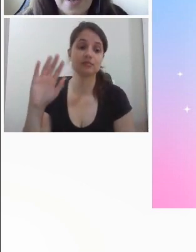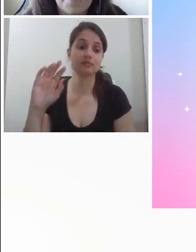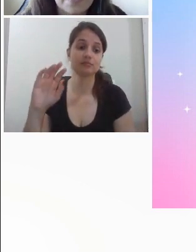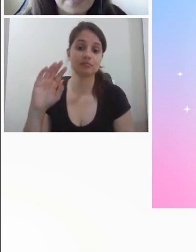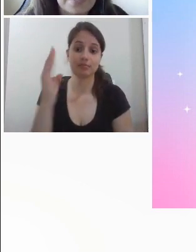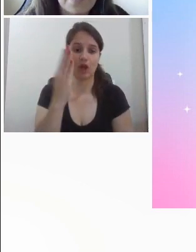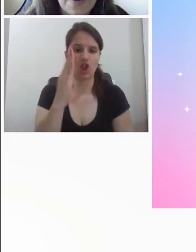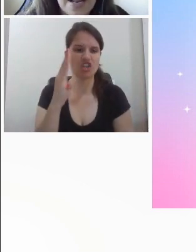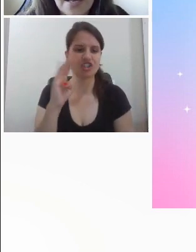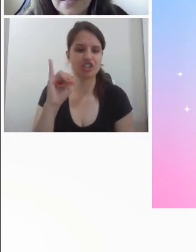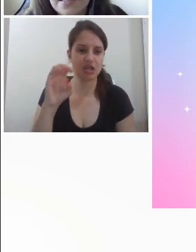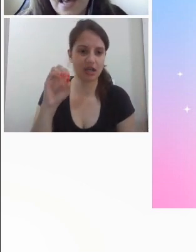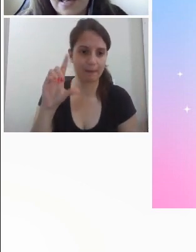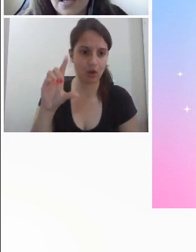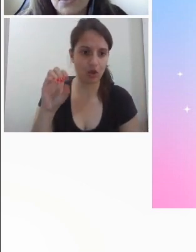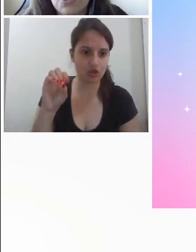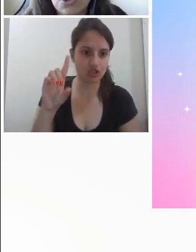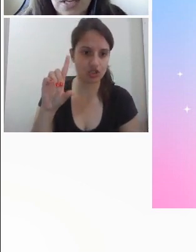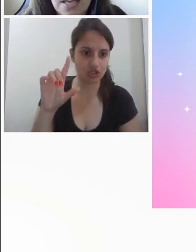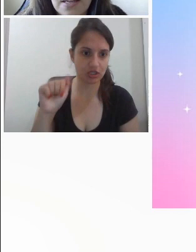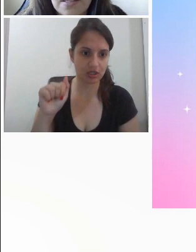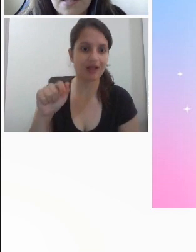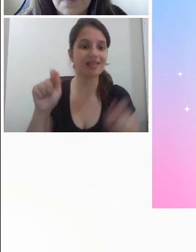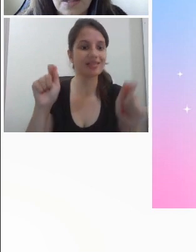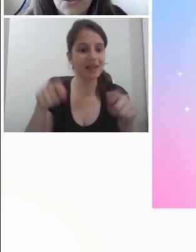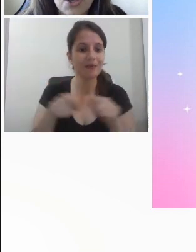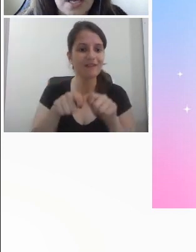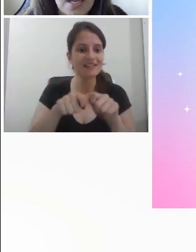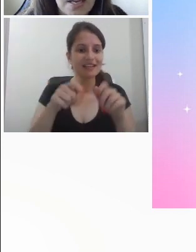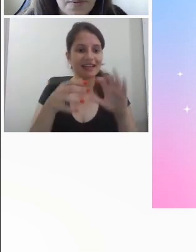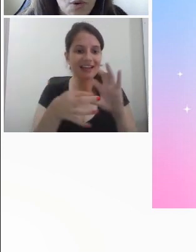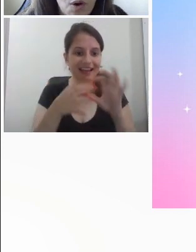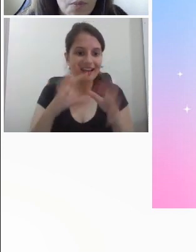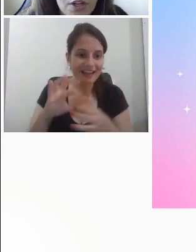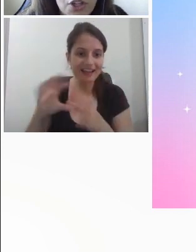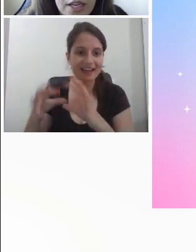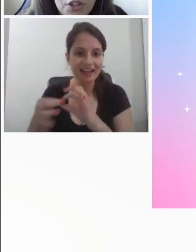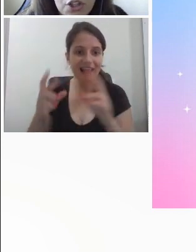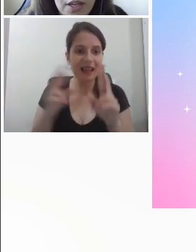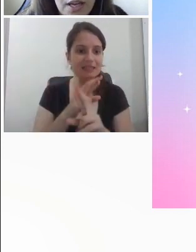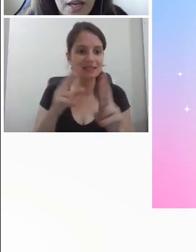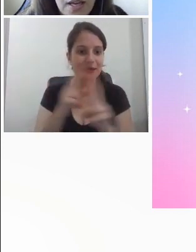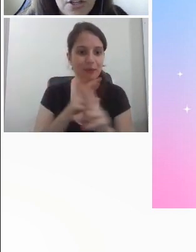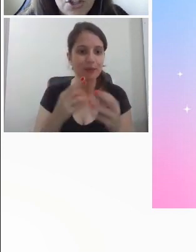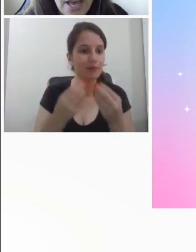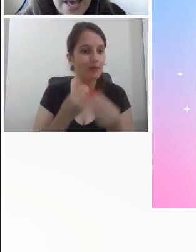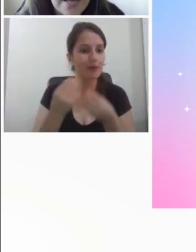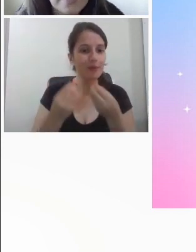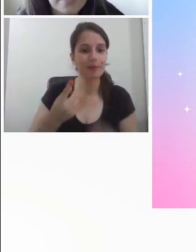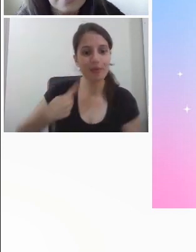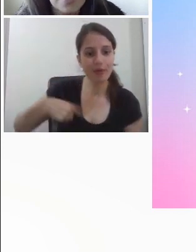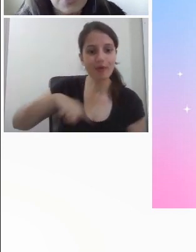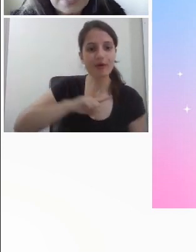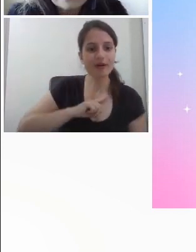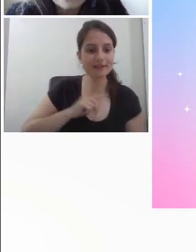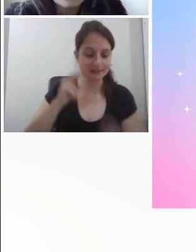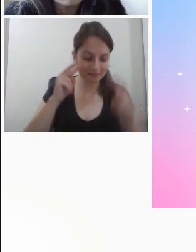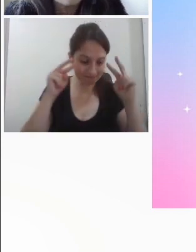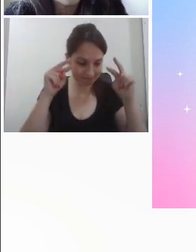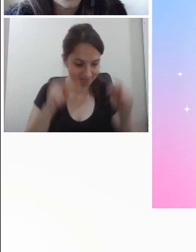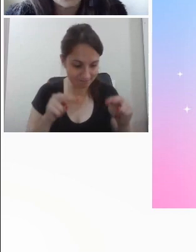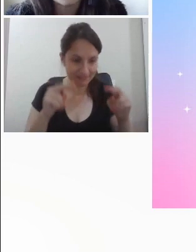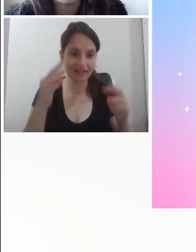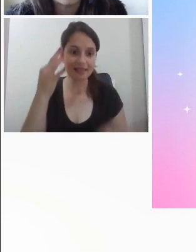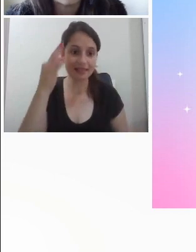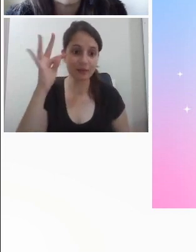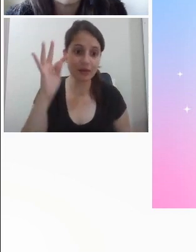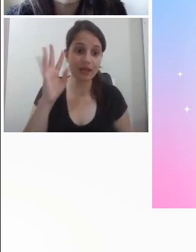e dá para trazer várias analogias de como a gente enxerga essas teorias dentro